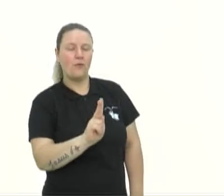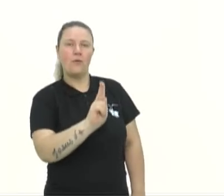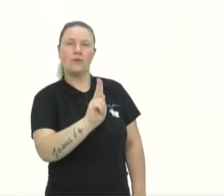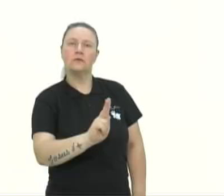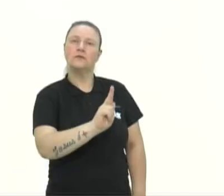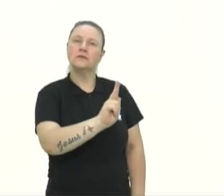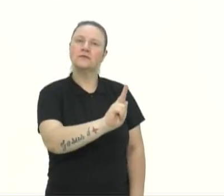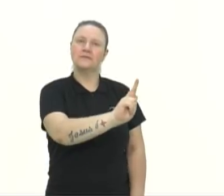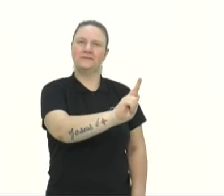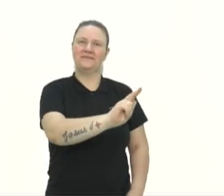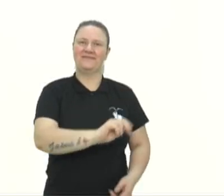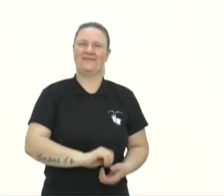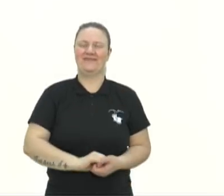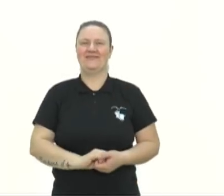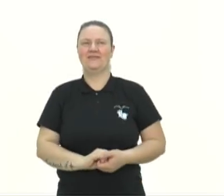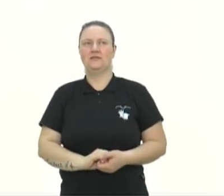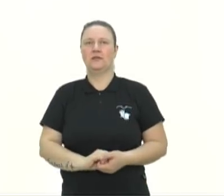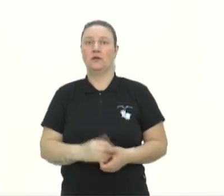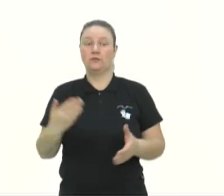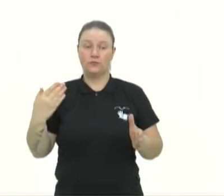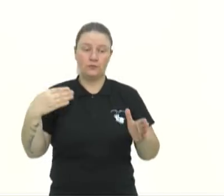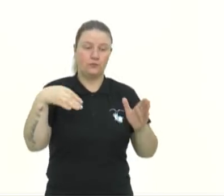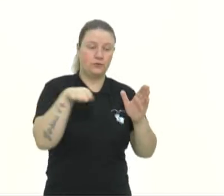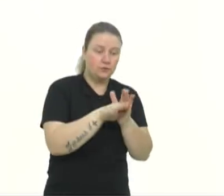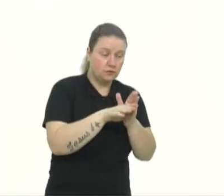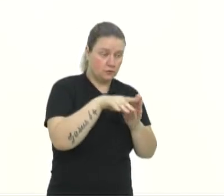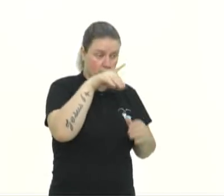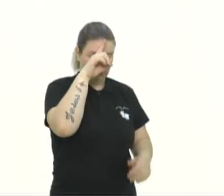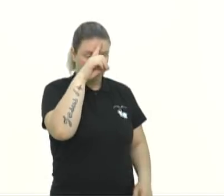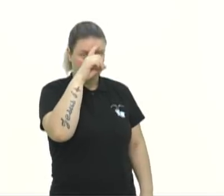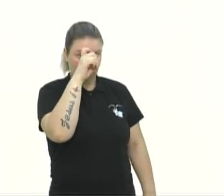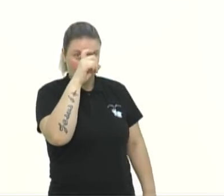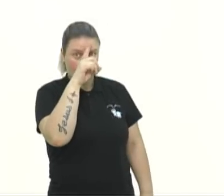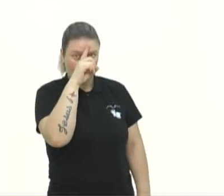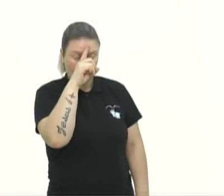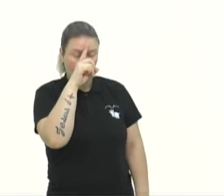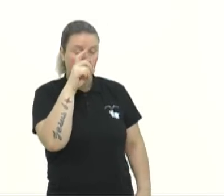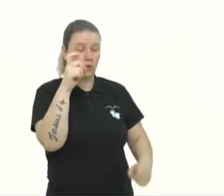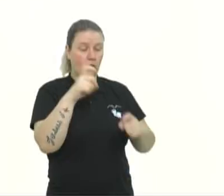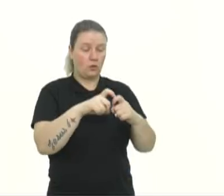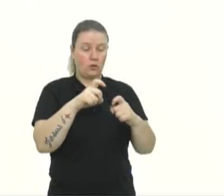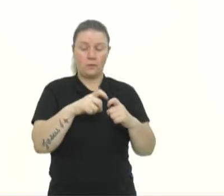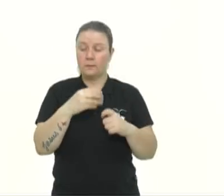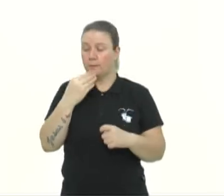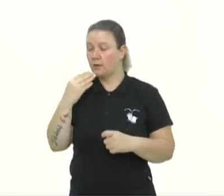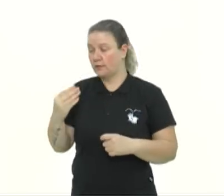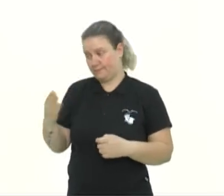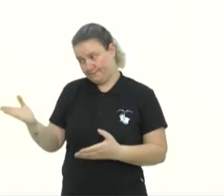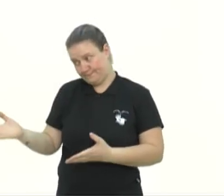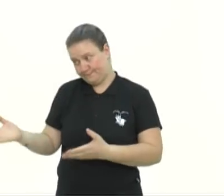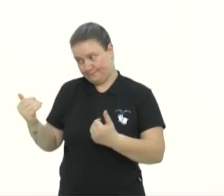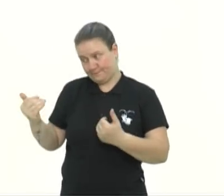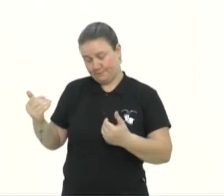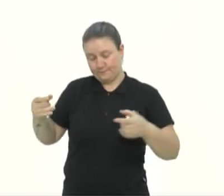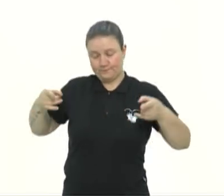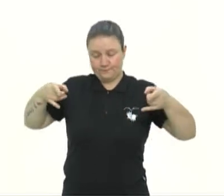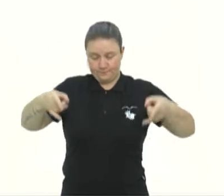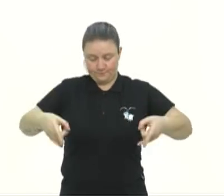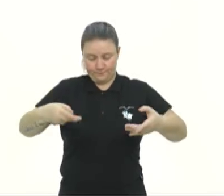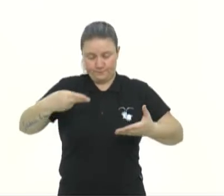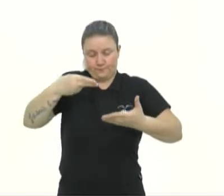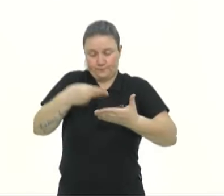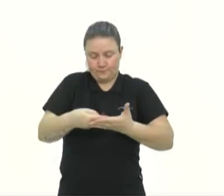dois. Quando chegaram ao hospital, o médico pediu para o primeiro deitar na cama